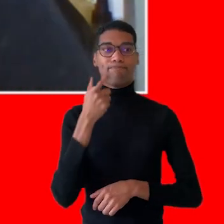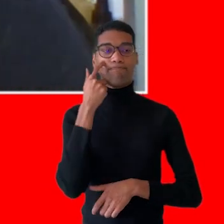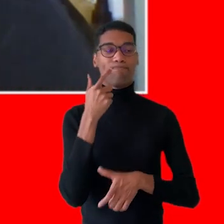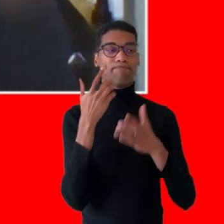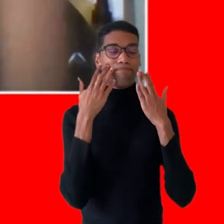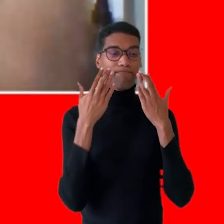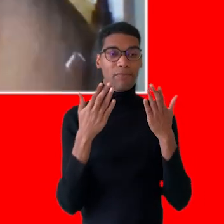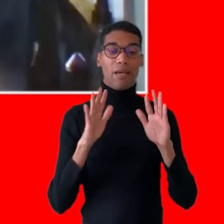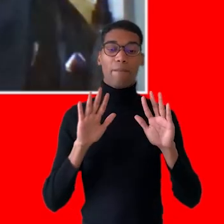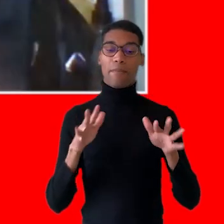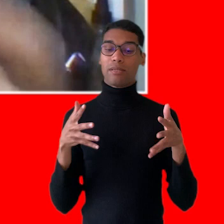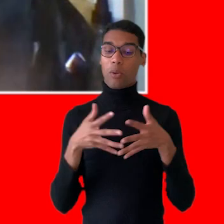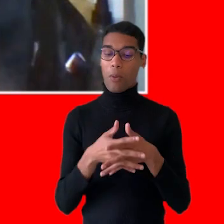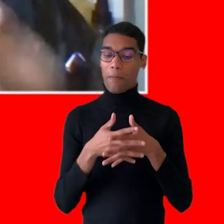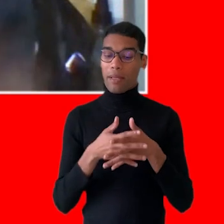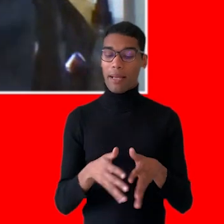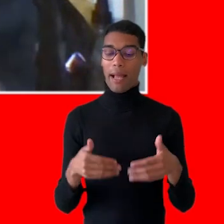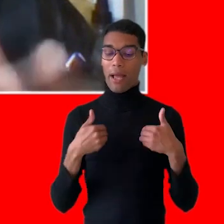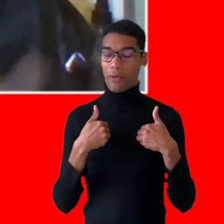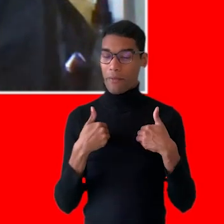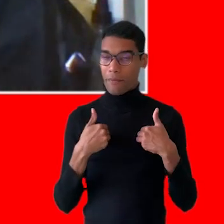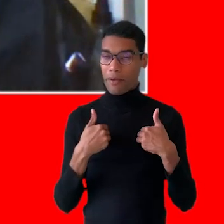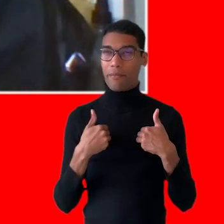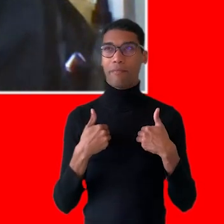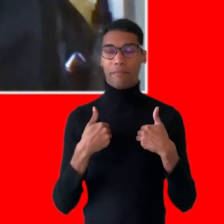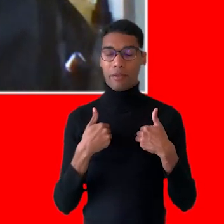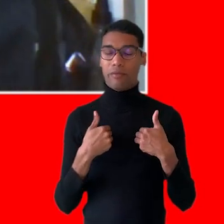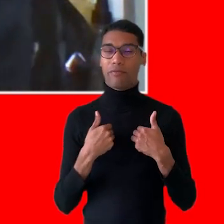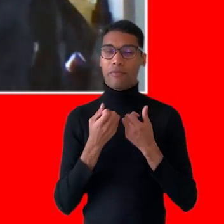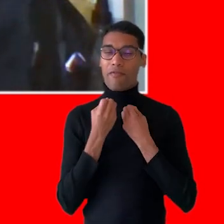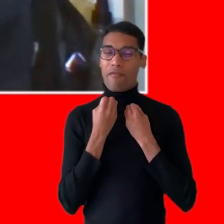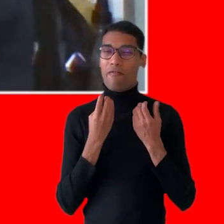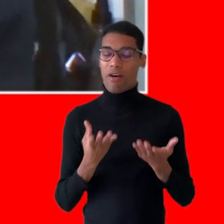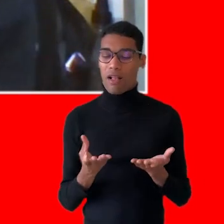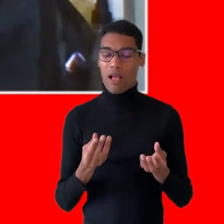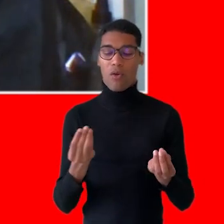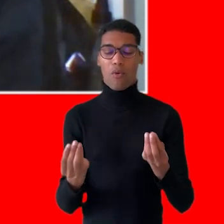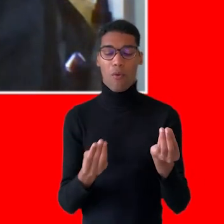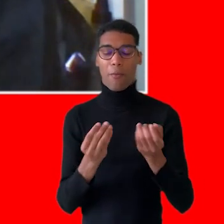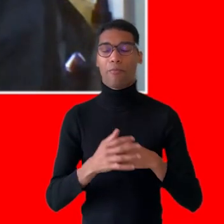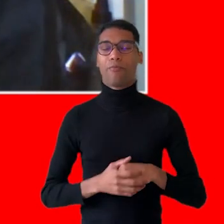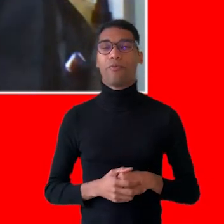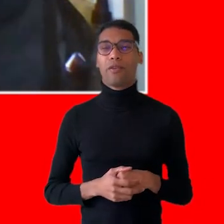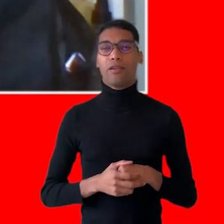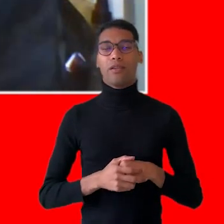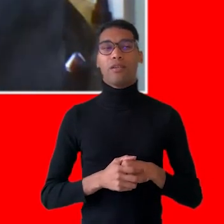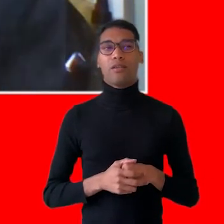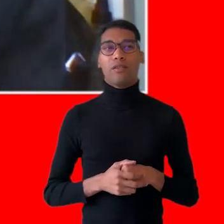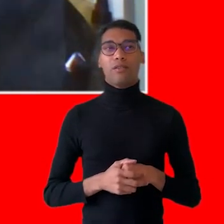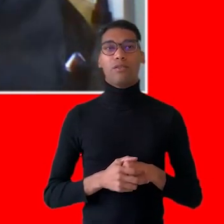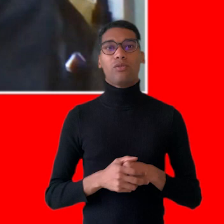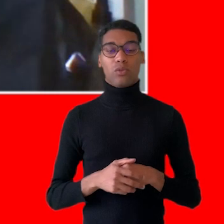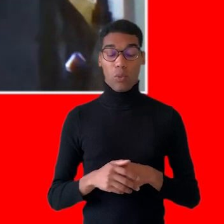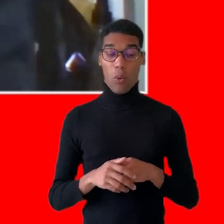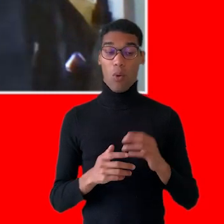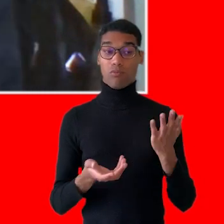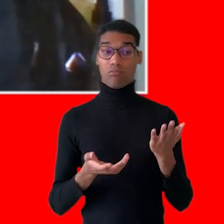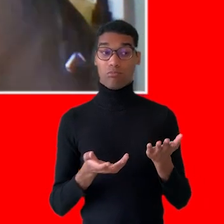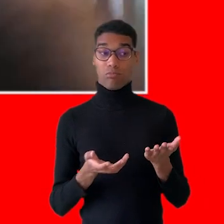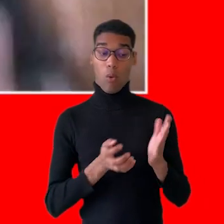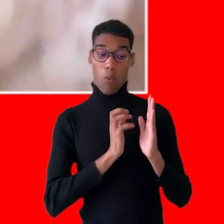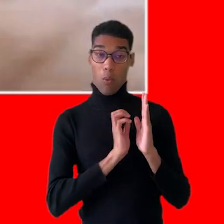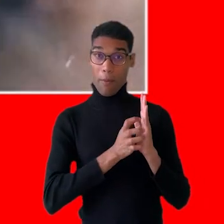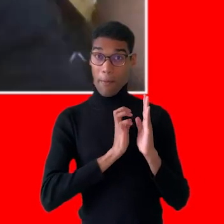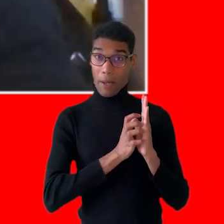muito complicado para mim para dizer que, ó, num certo momento, o próprio